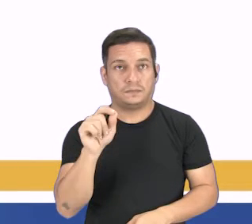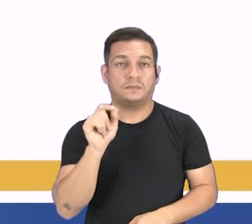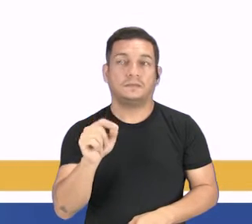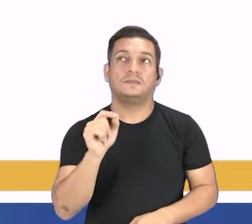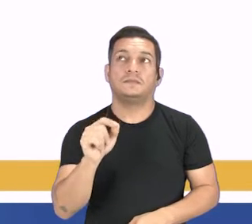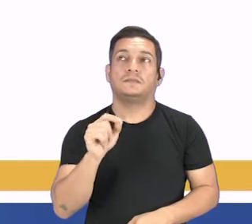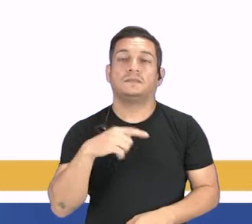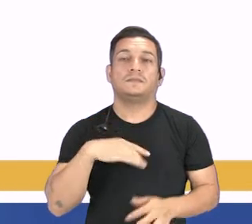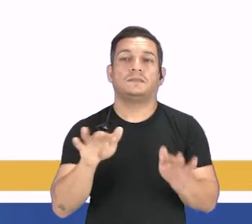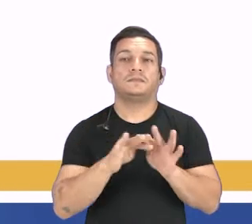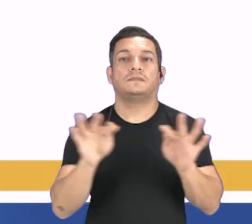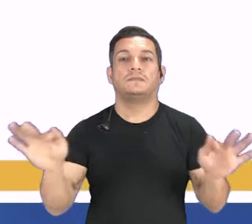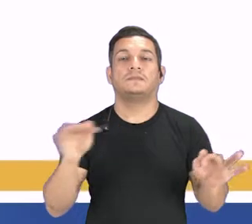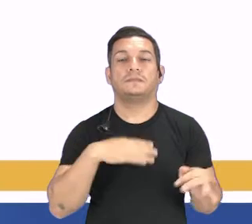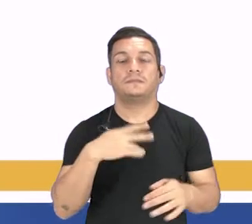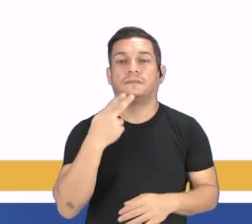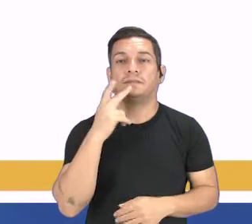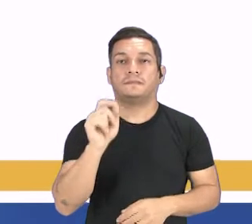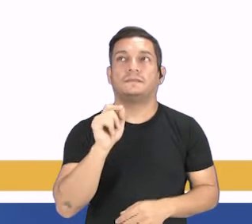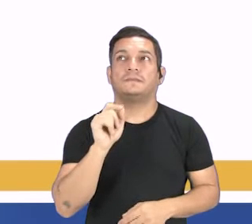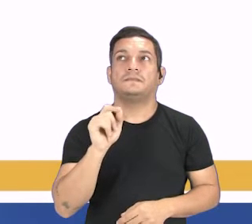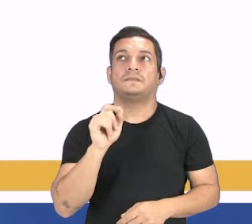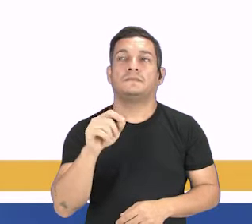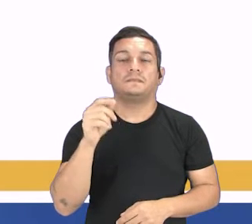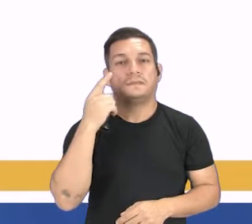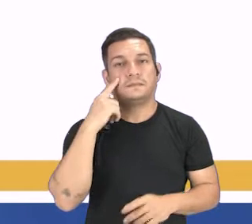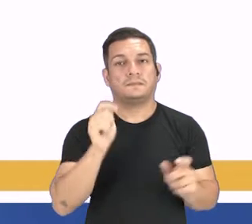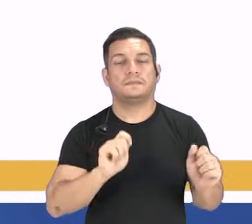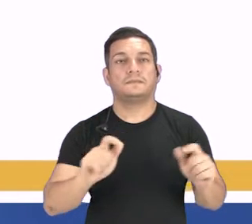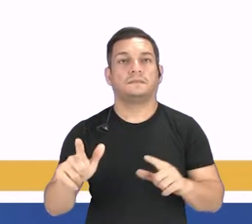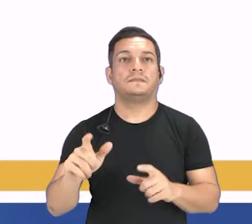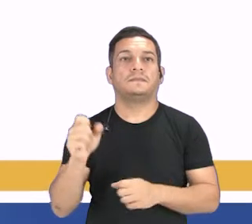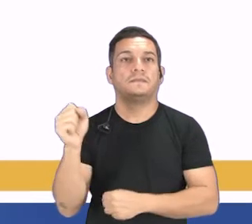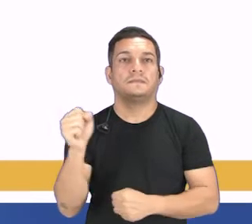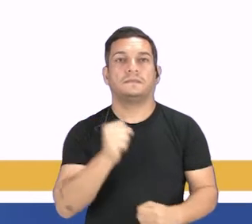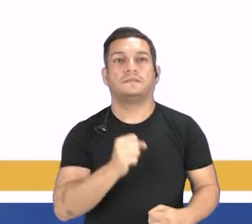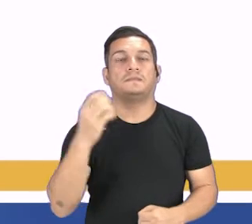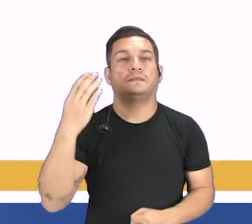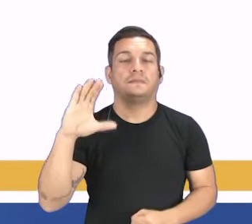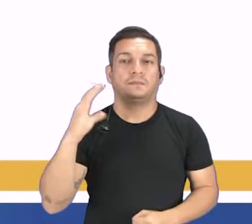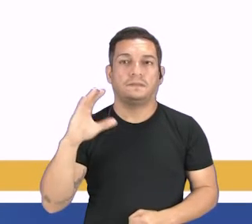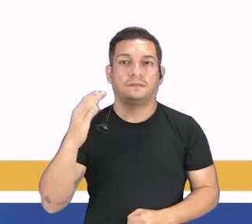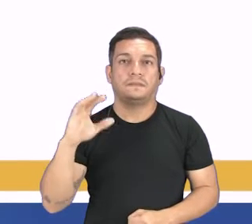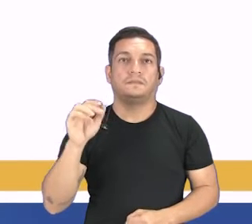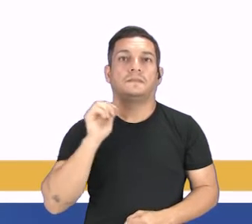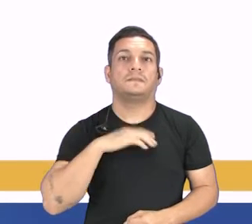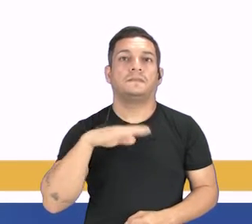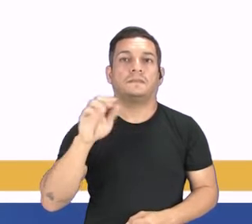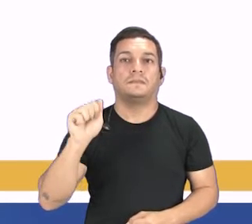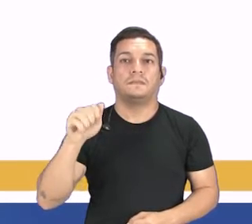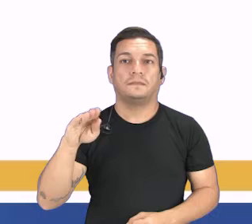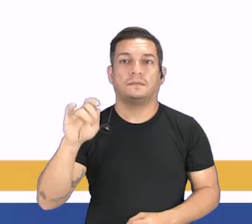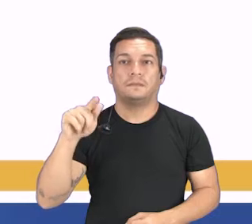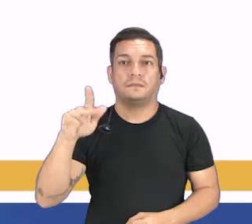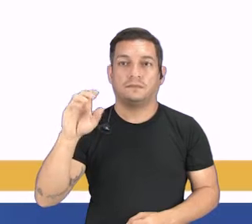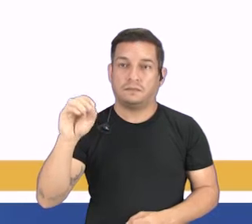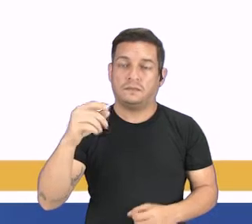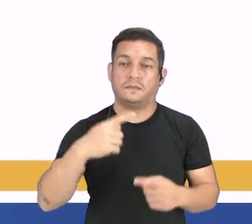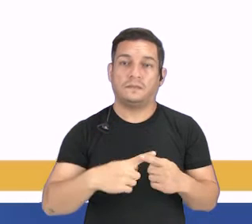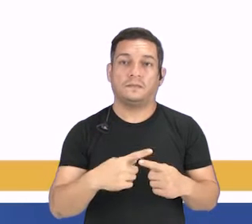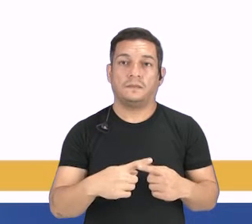pouco uma frase que fala mais ou menos assim, está no slide, né? O poder da ciência é ambíguo,